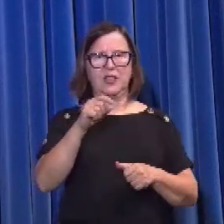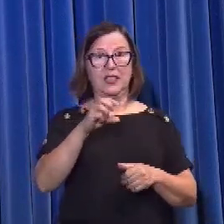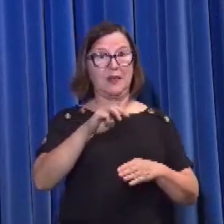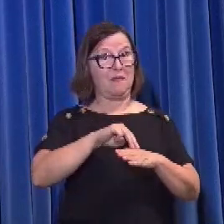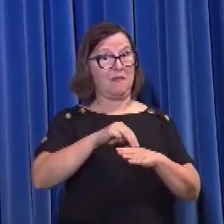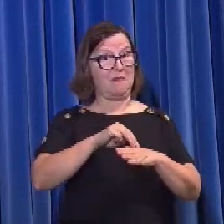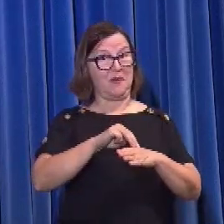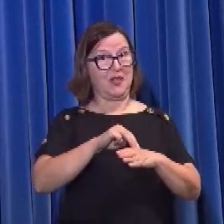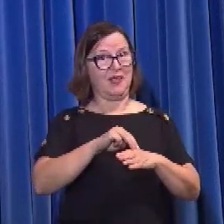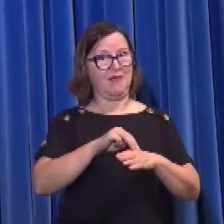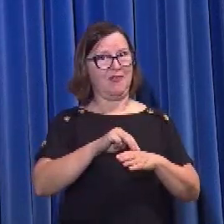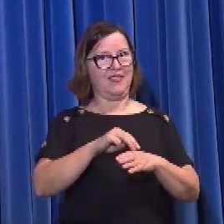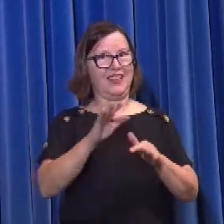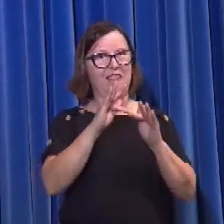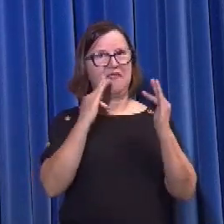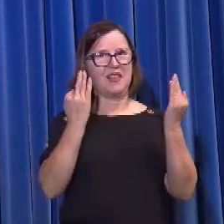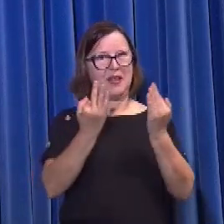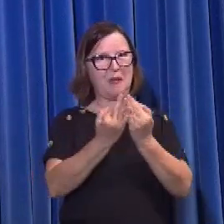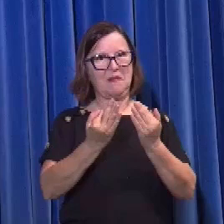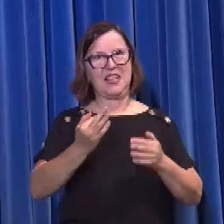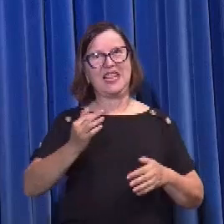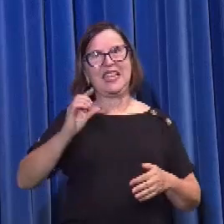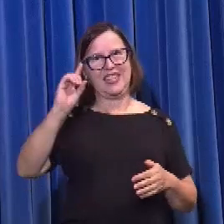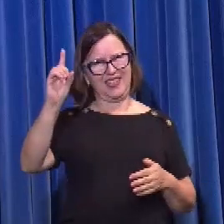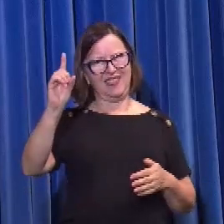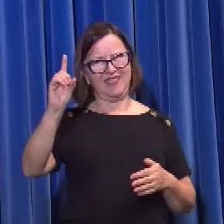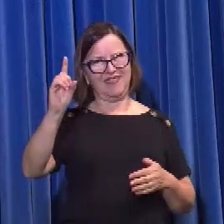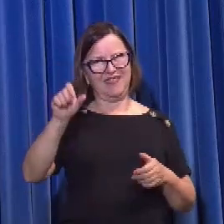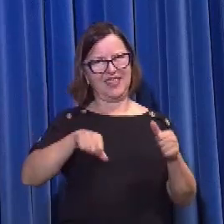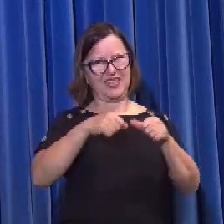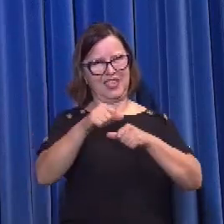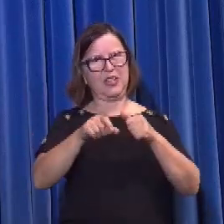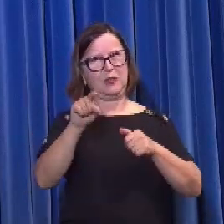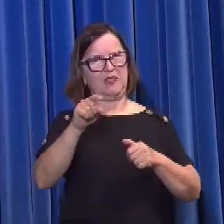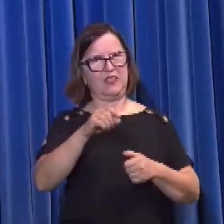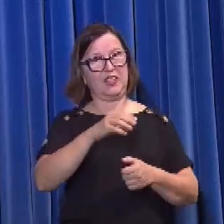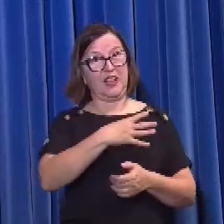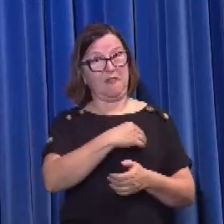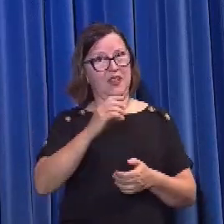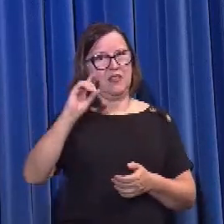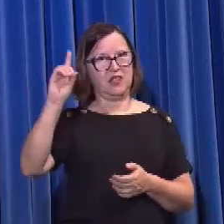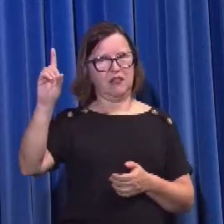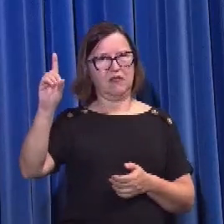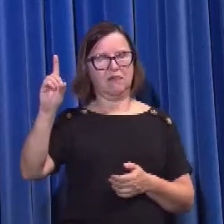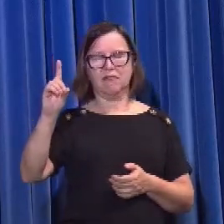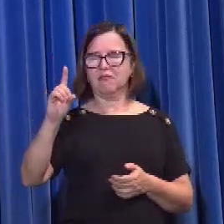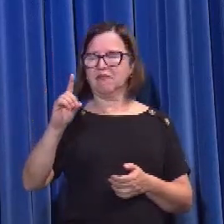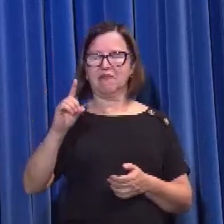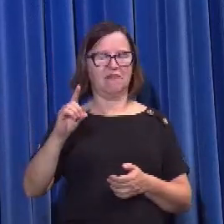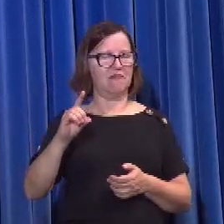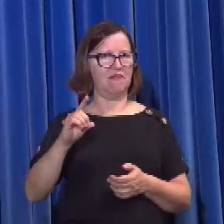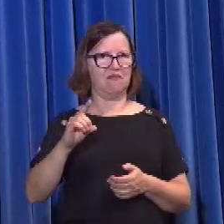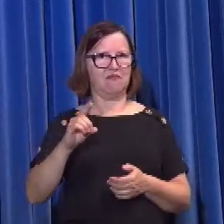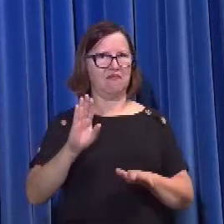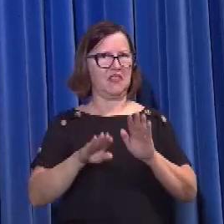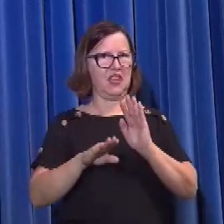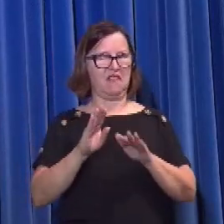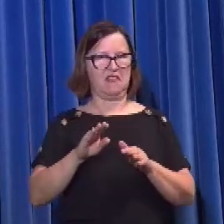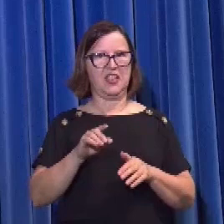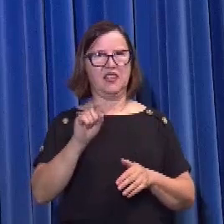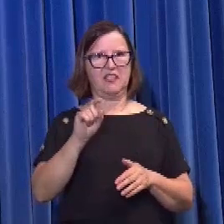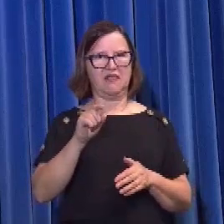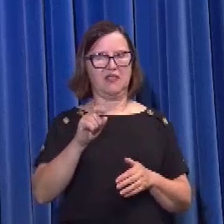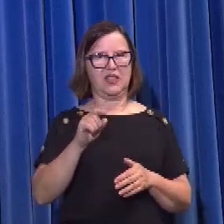torna filho? Não. Talvez você tenha sido aprovado num teste rigoroso para ser membro de